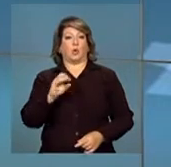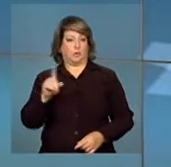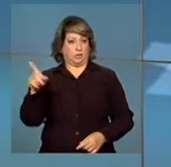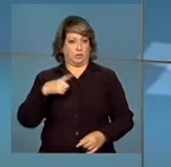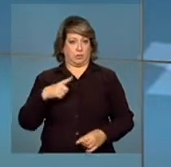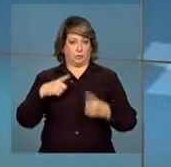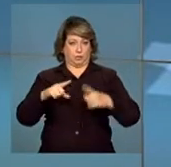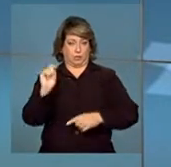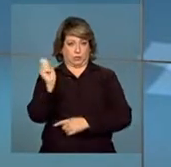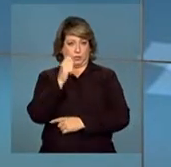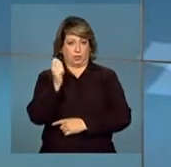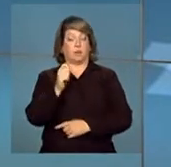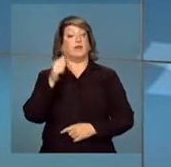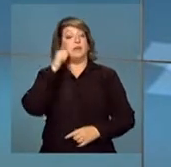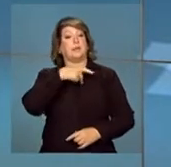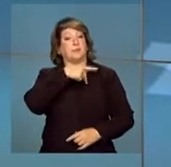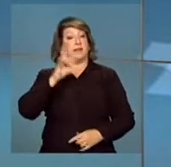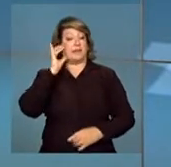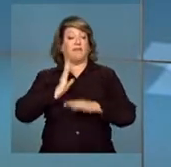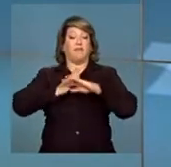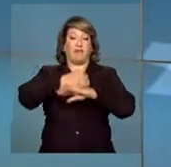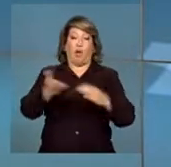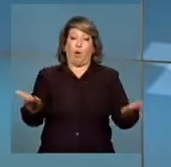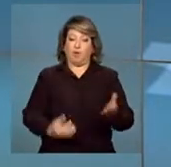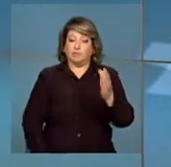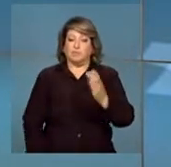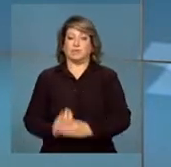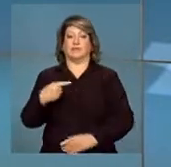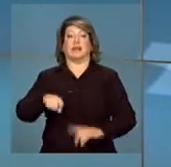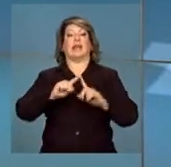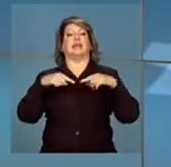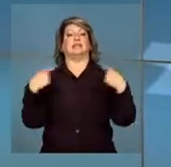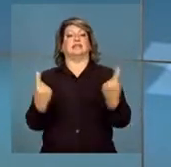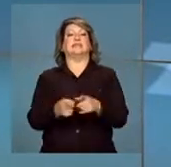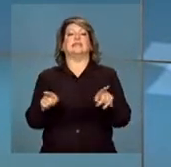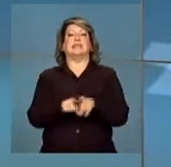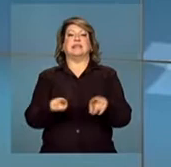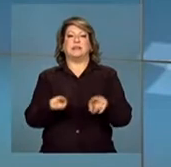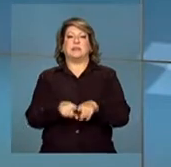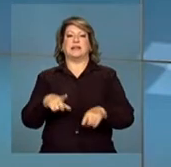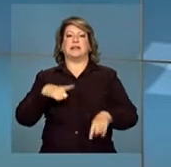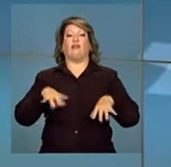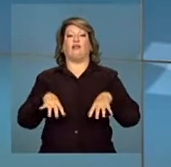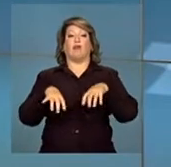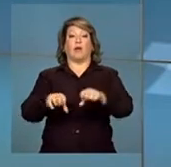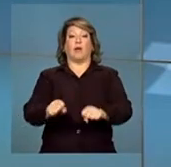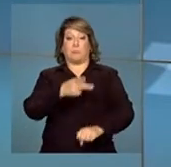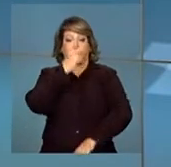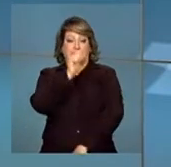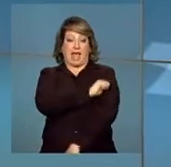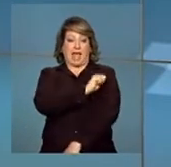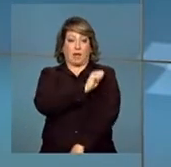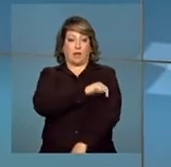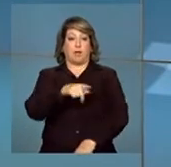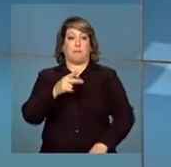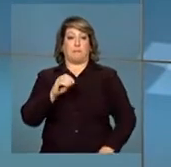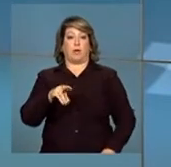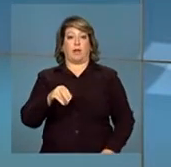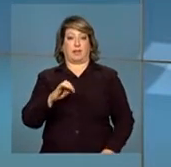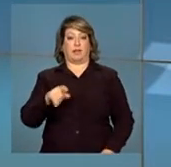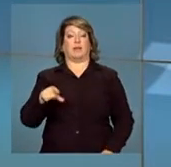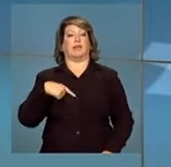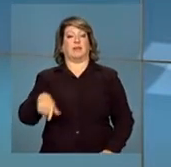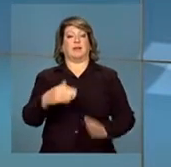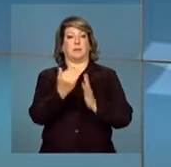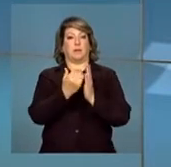pela presidenta Dilma Rousseff. A cerimônia também comemora a formatura de alunos do Pronatec, o Programa Nacional de